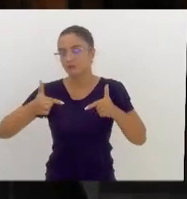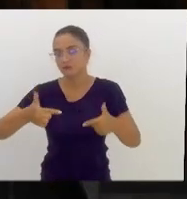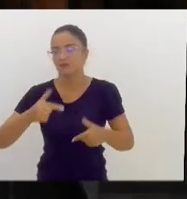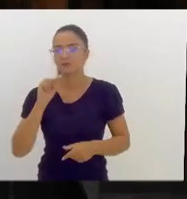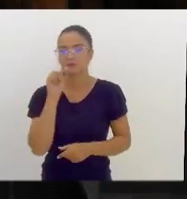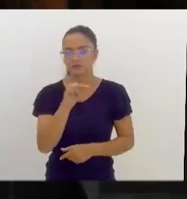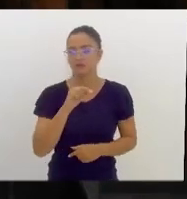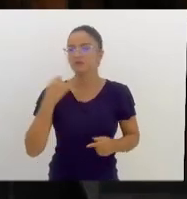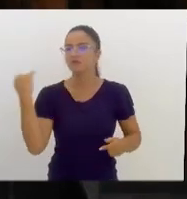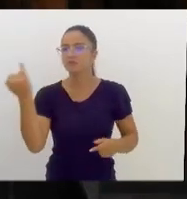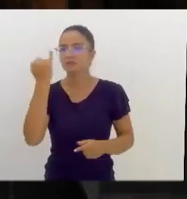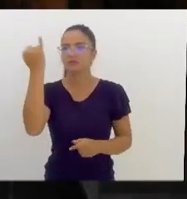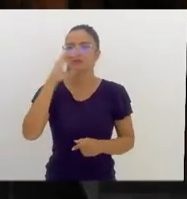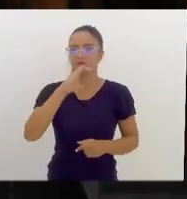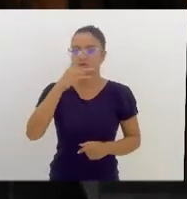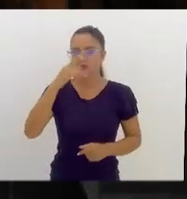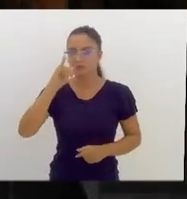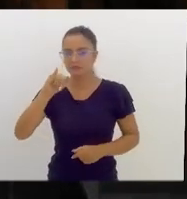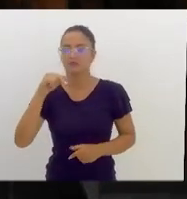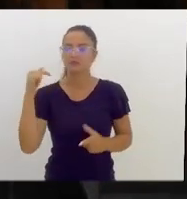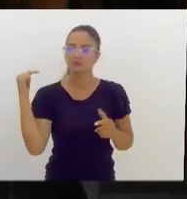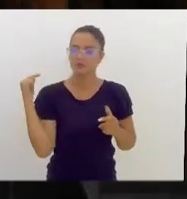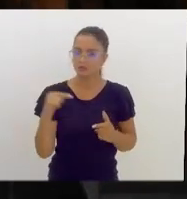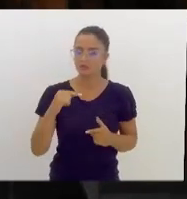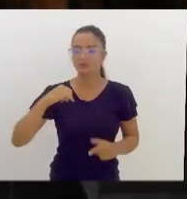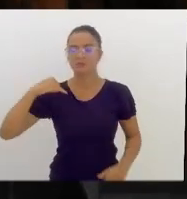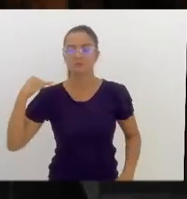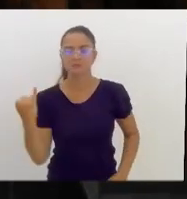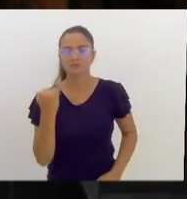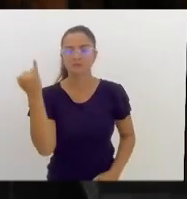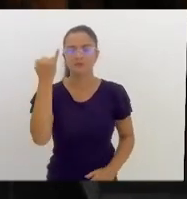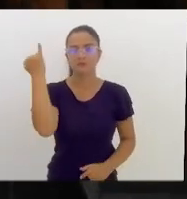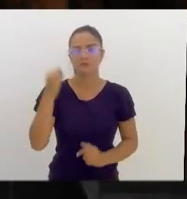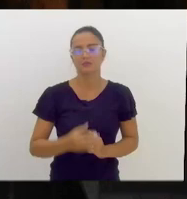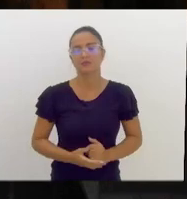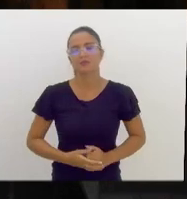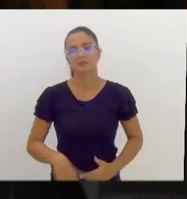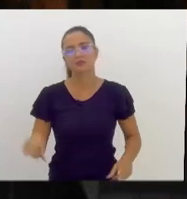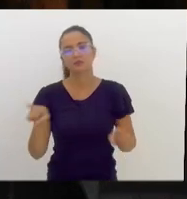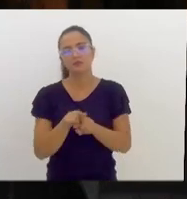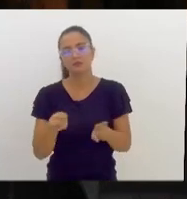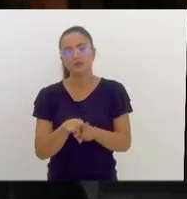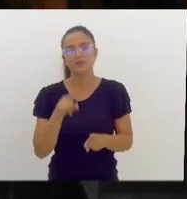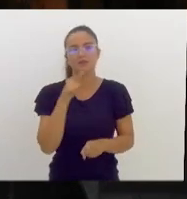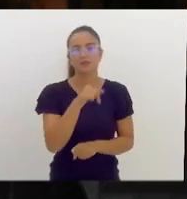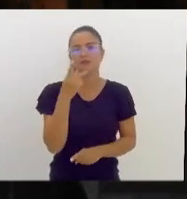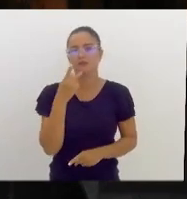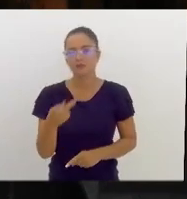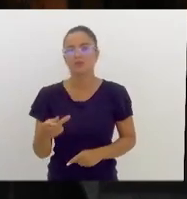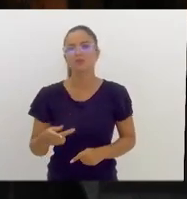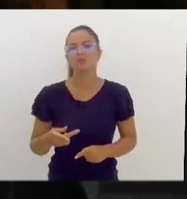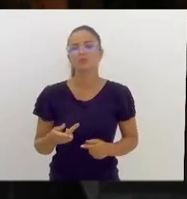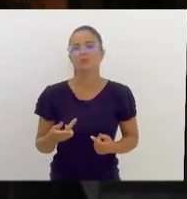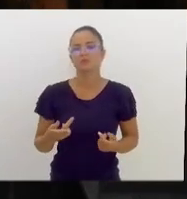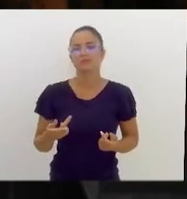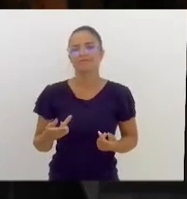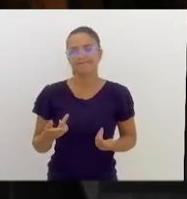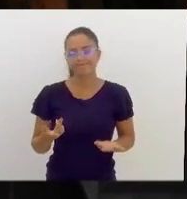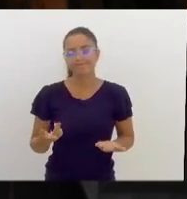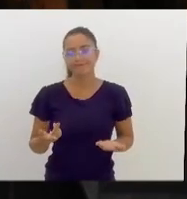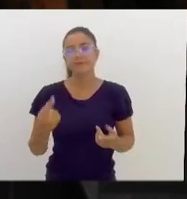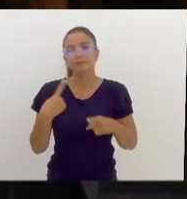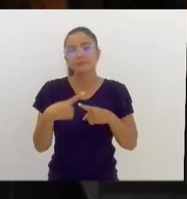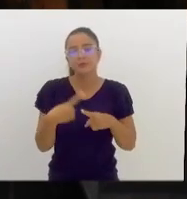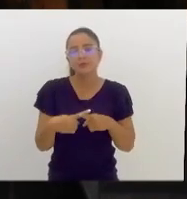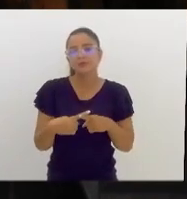fundamental. A CPI tratou disso, colocou essa questão à baila e é muito importante que a gente enfrente. Até